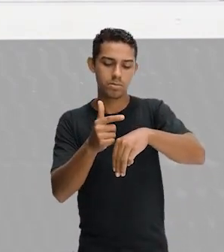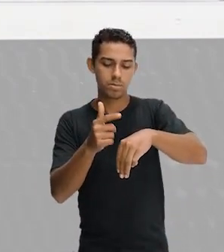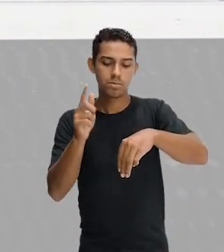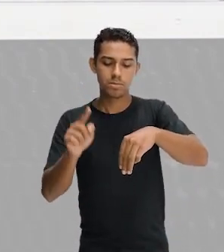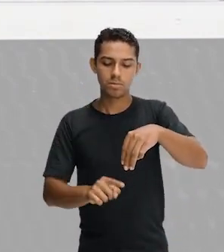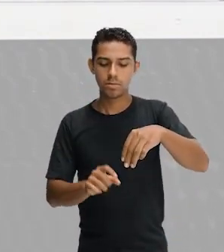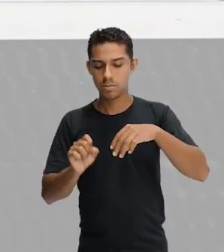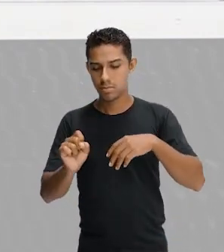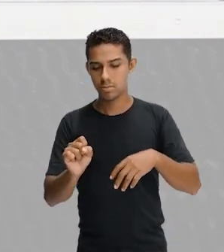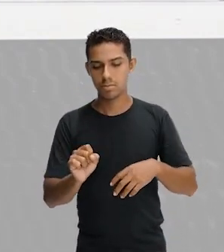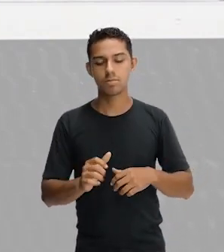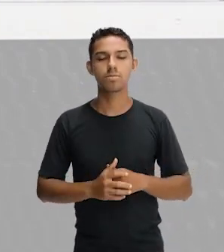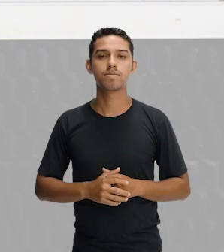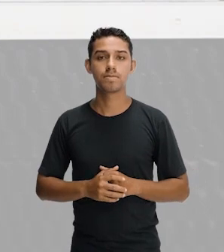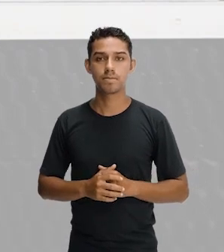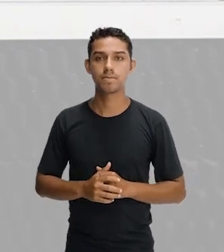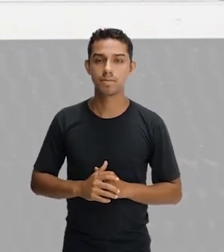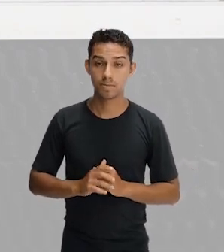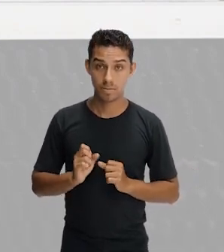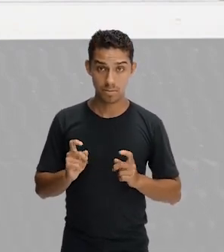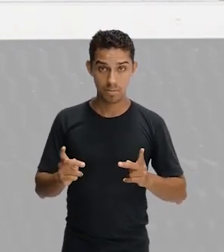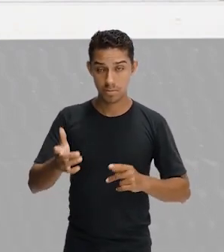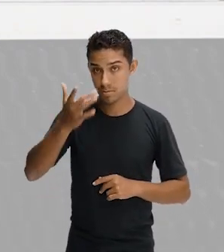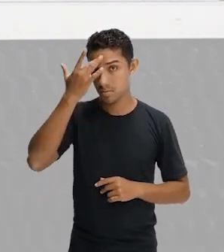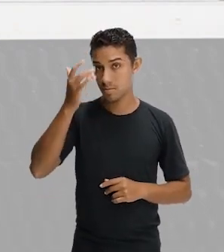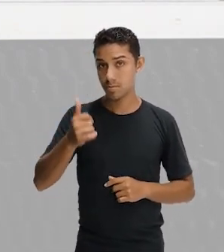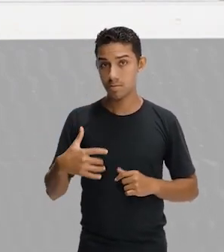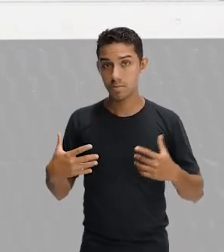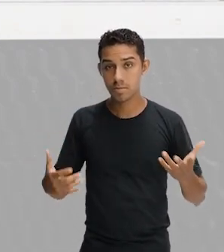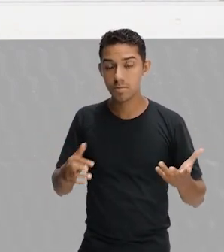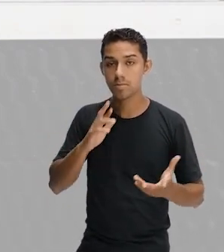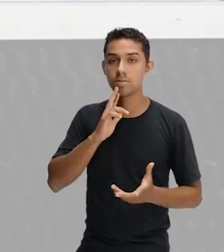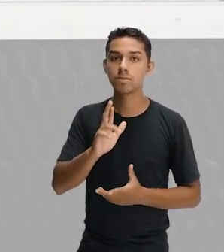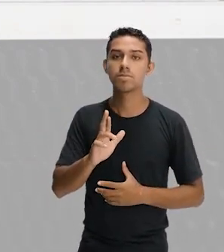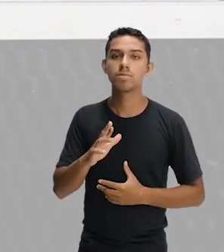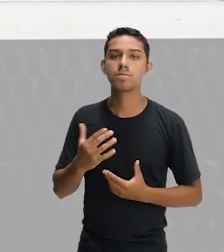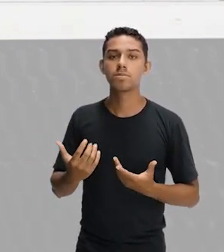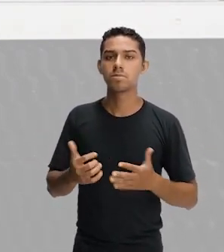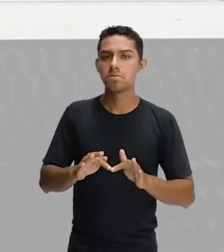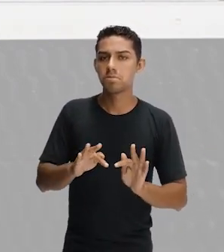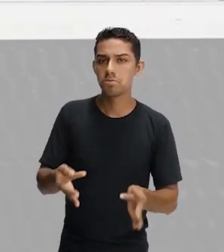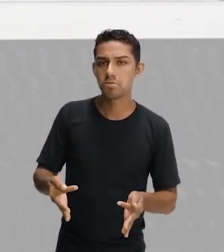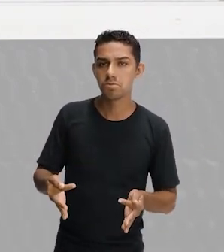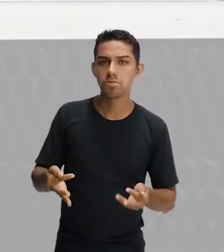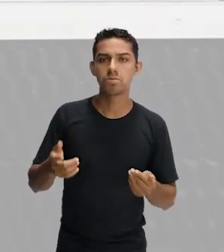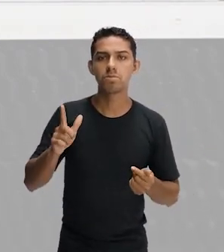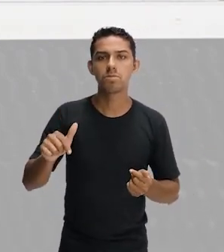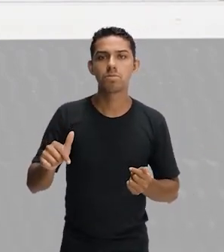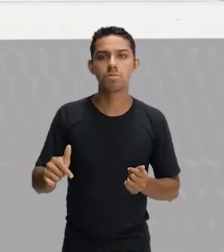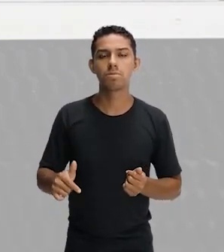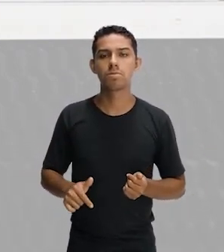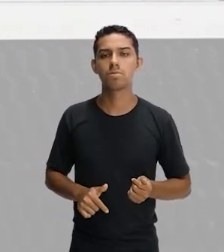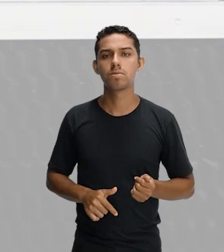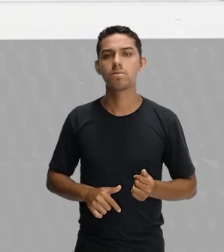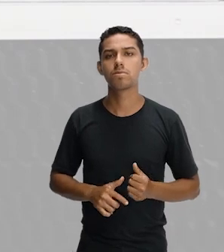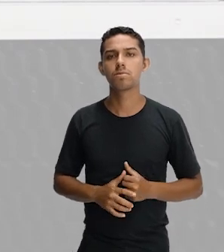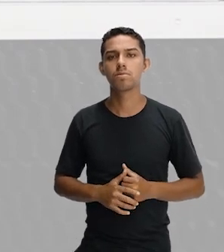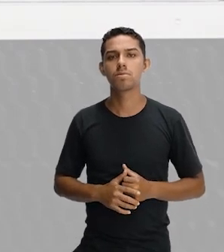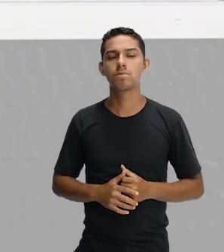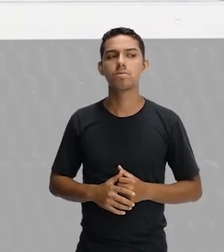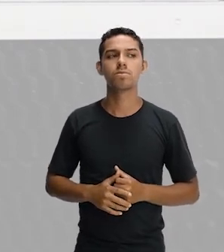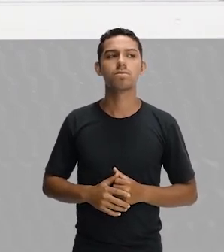quilos metro quadrado por segundo. Tá ok? Então a resposta, né, questão simples, a resposta também muito simples.